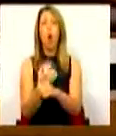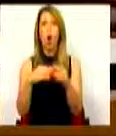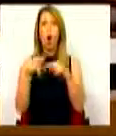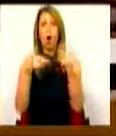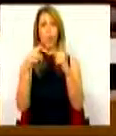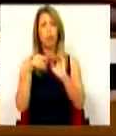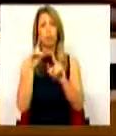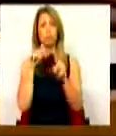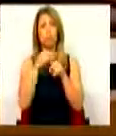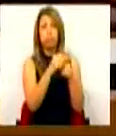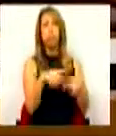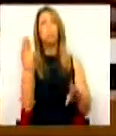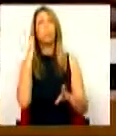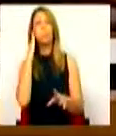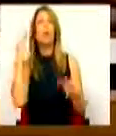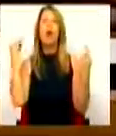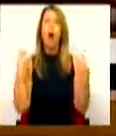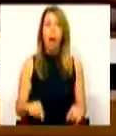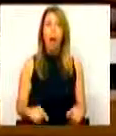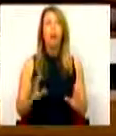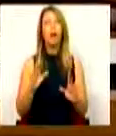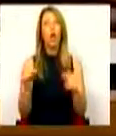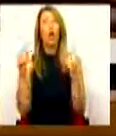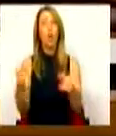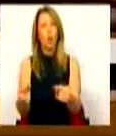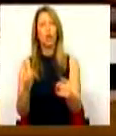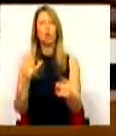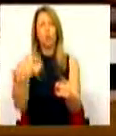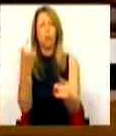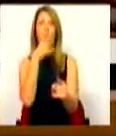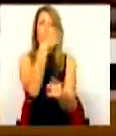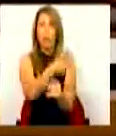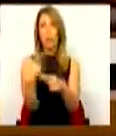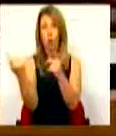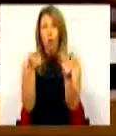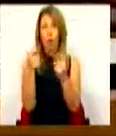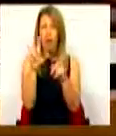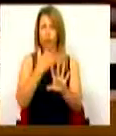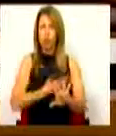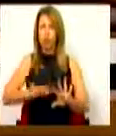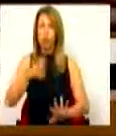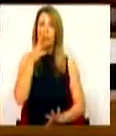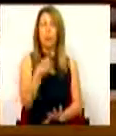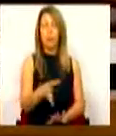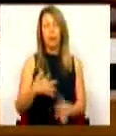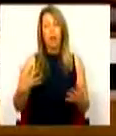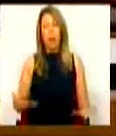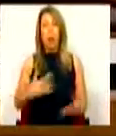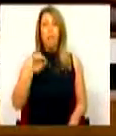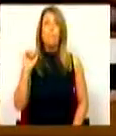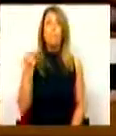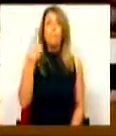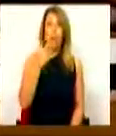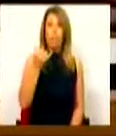concluído já outras tantas que podemos referir mais à frente ao longo do debate. Além disso, a CP teve pela primeira vez em 20